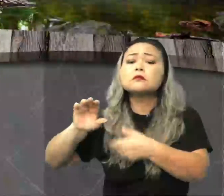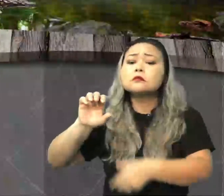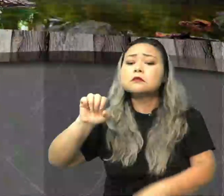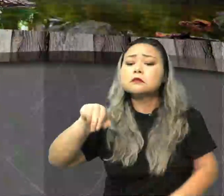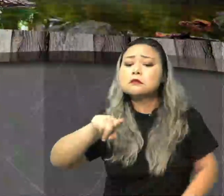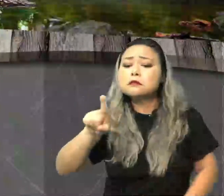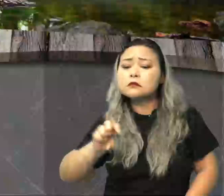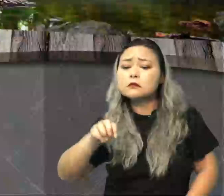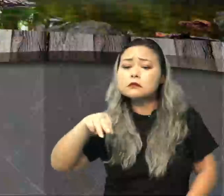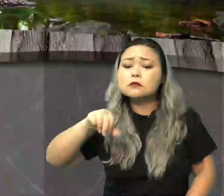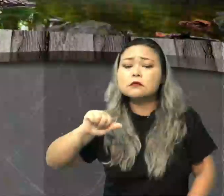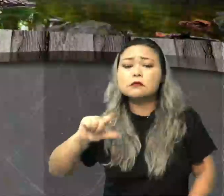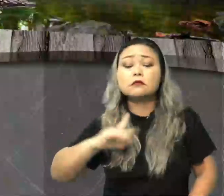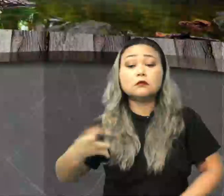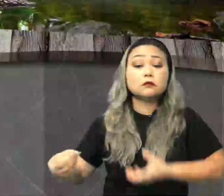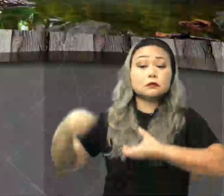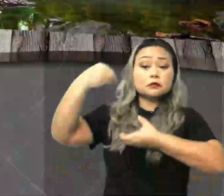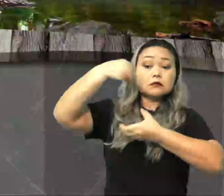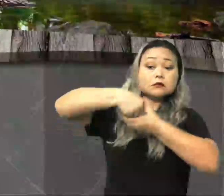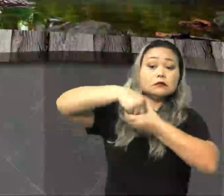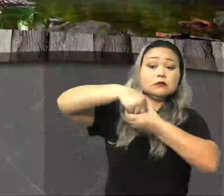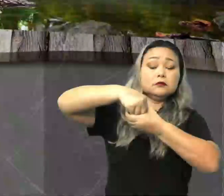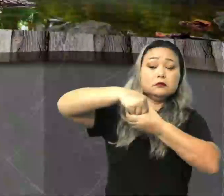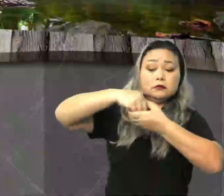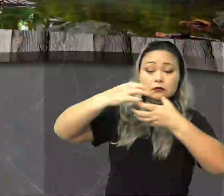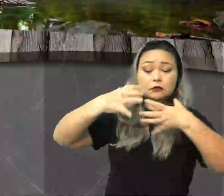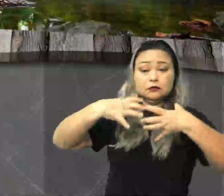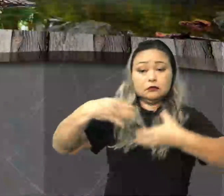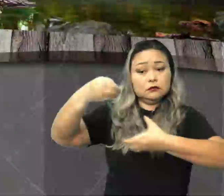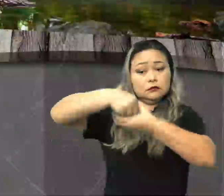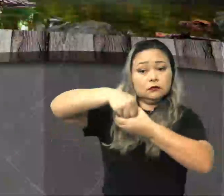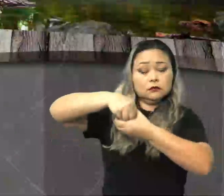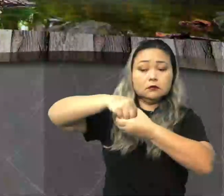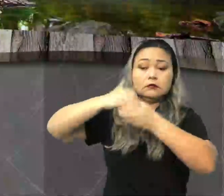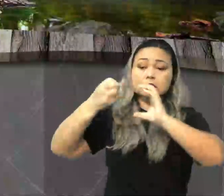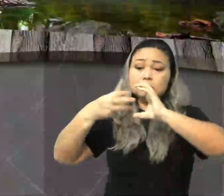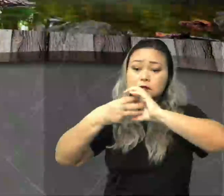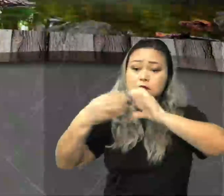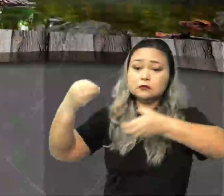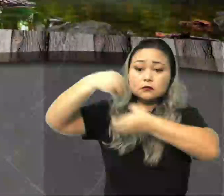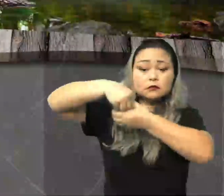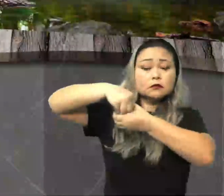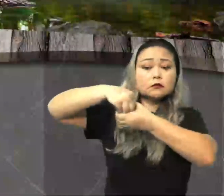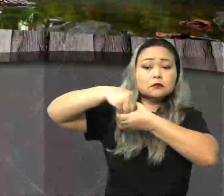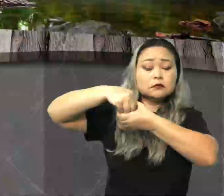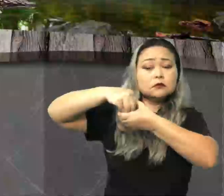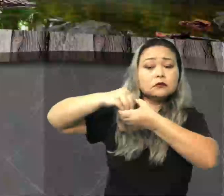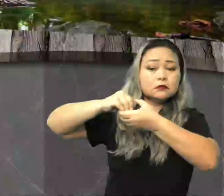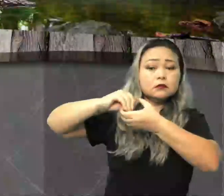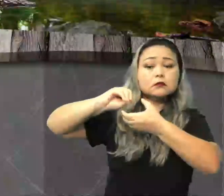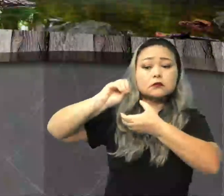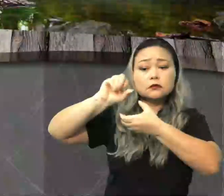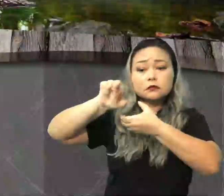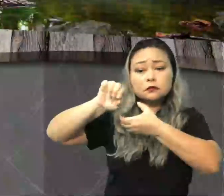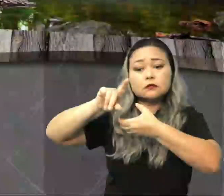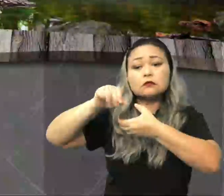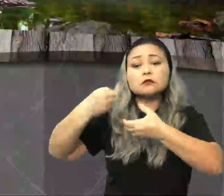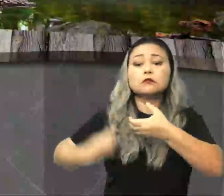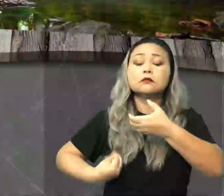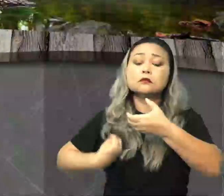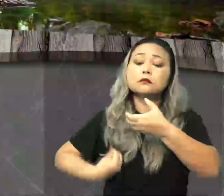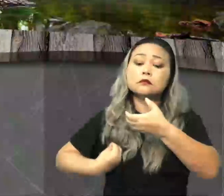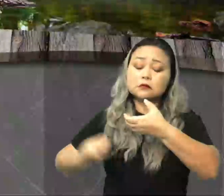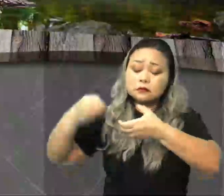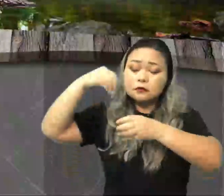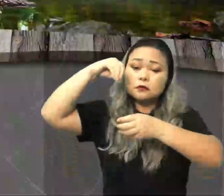enzimas, professores? Quando eles entram no organismo, né, na célula de um ser vivo, eles